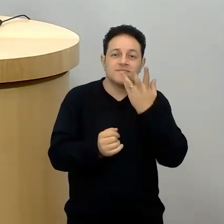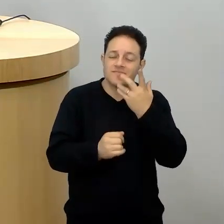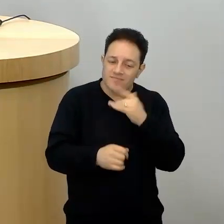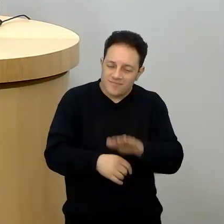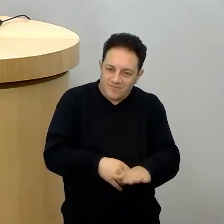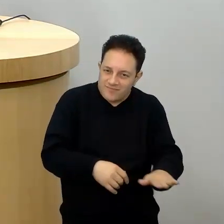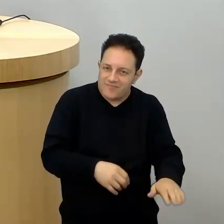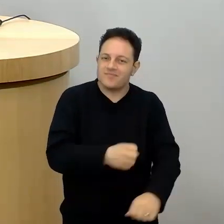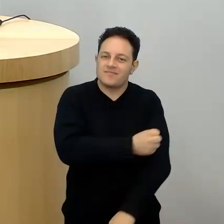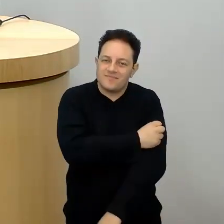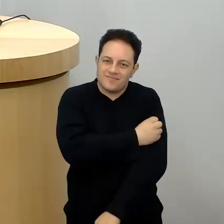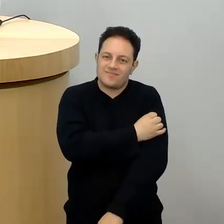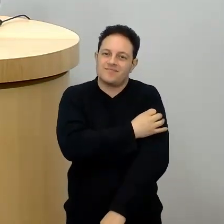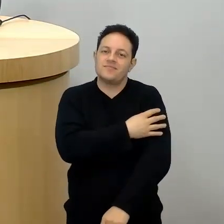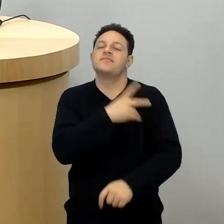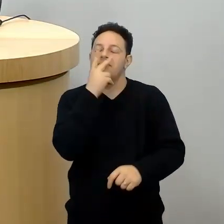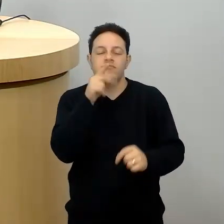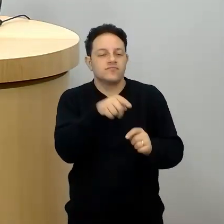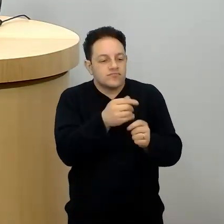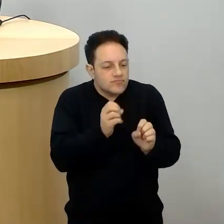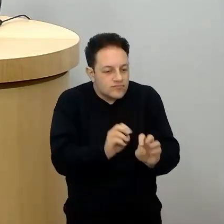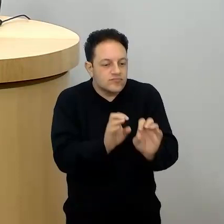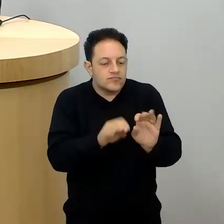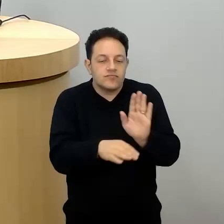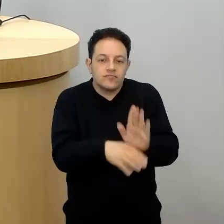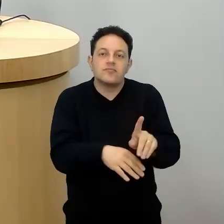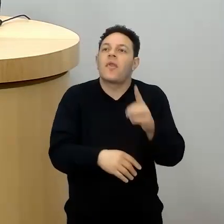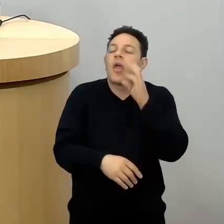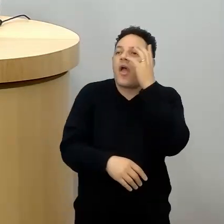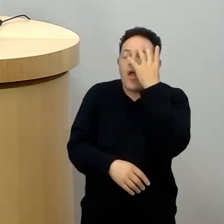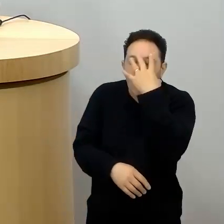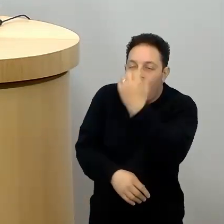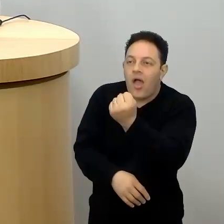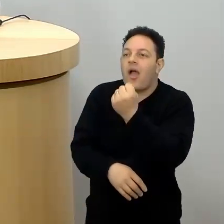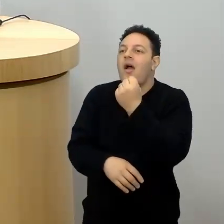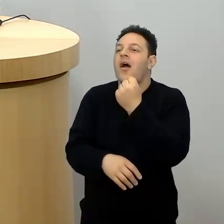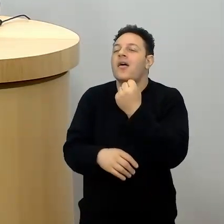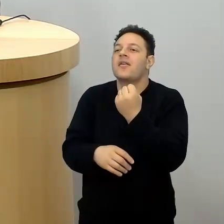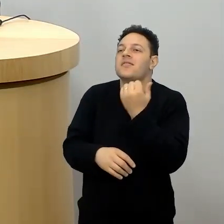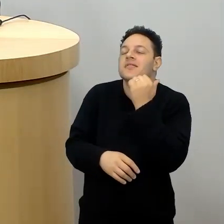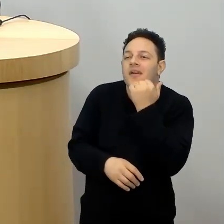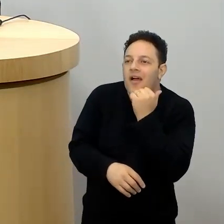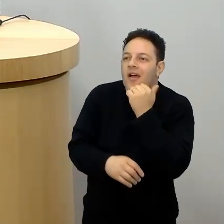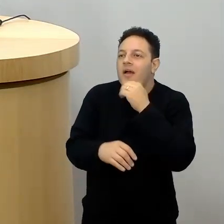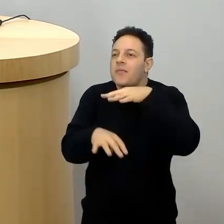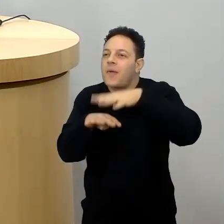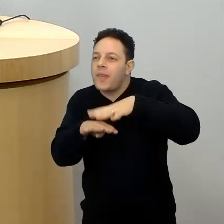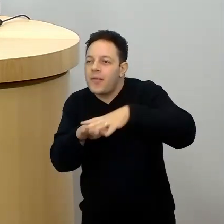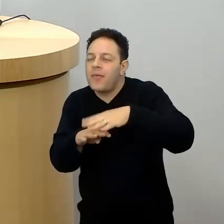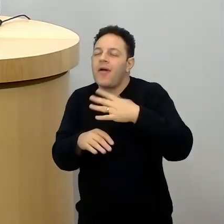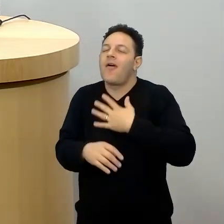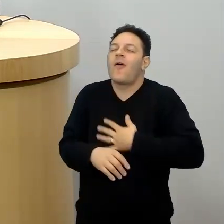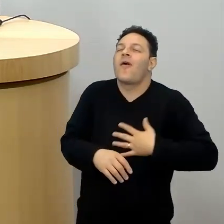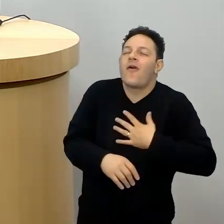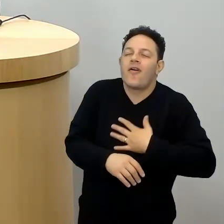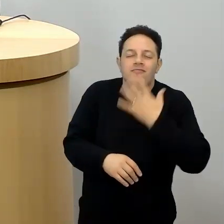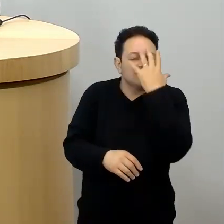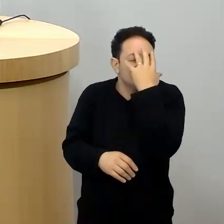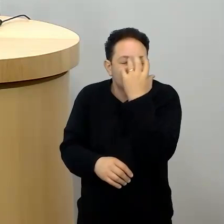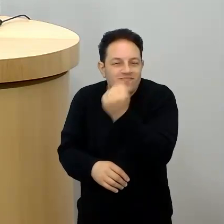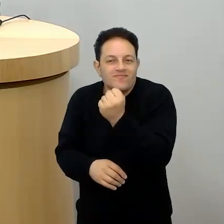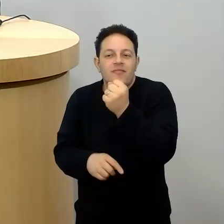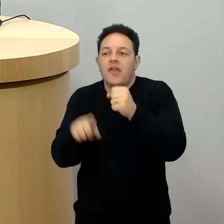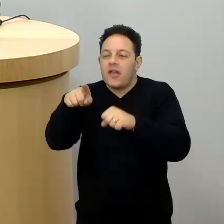anos iniciais, que eles tenham gosto pela ciência, gosto pela matemática, né? Gosto por